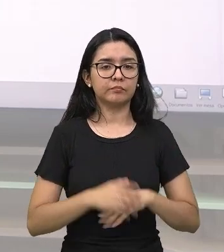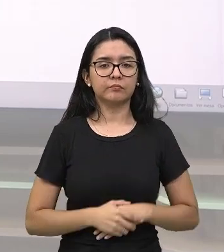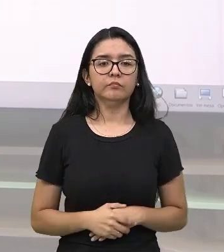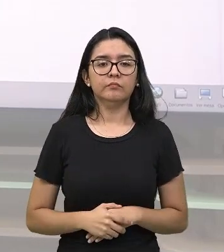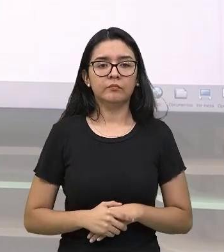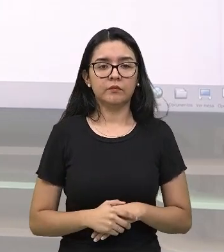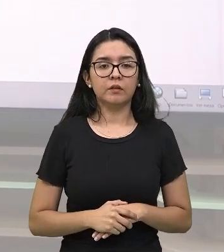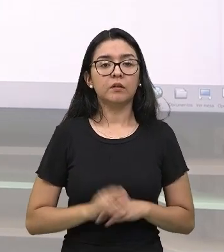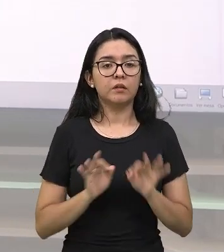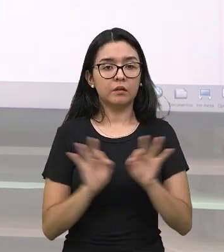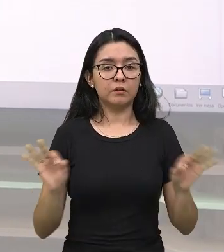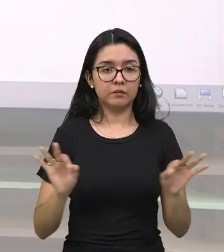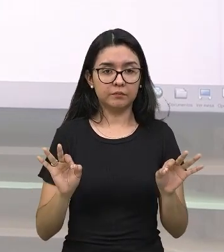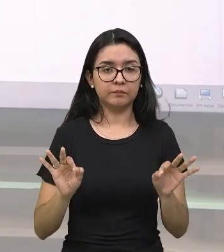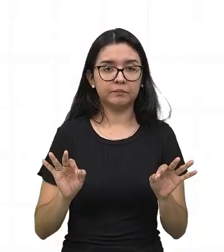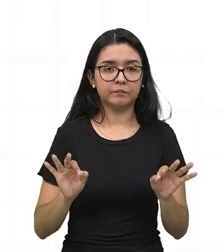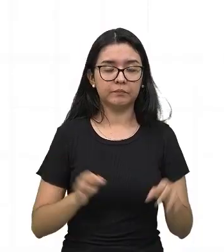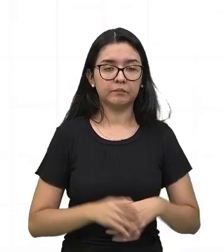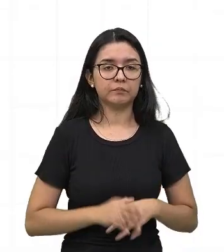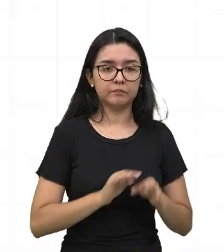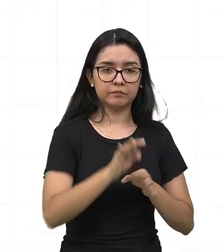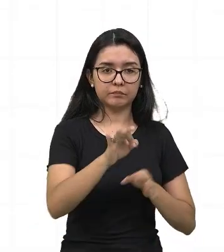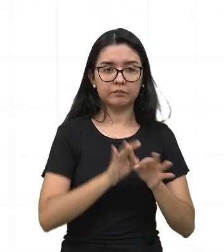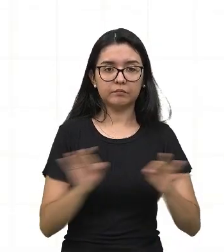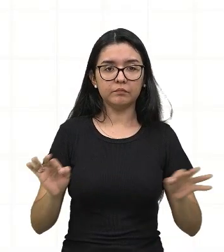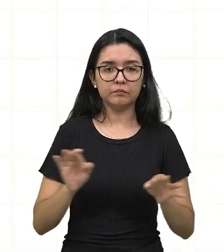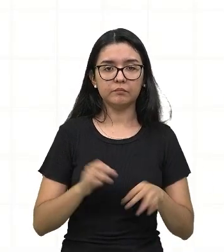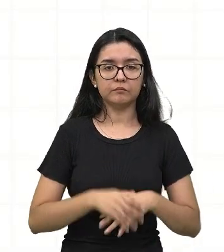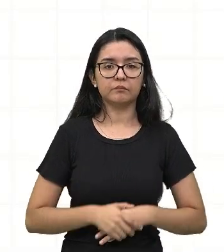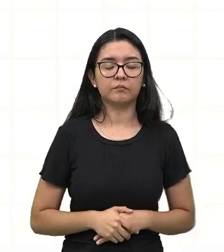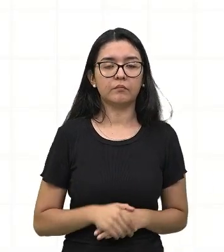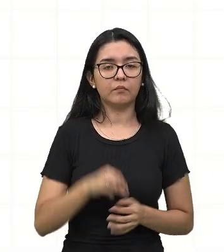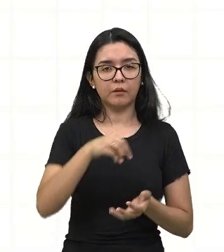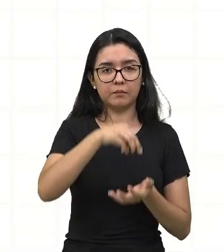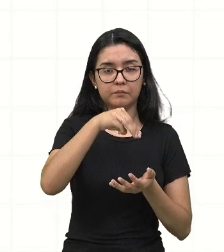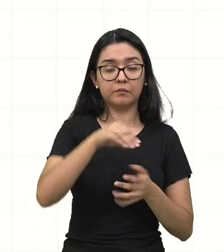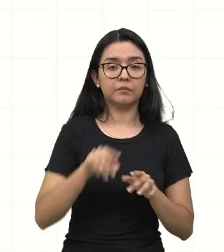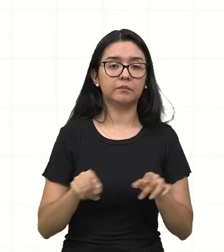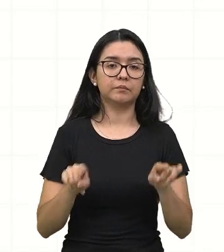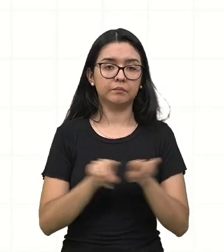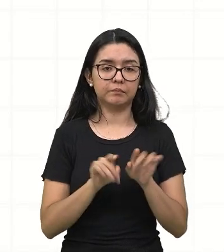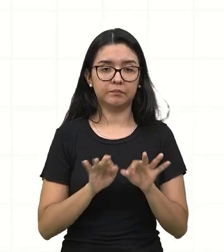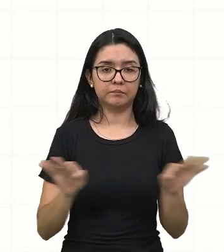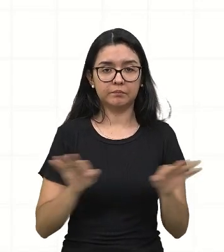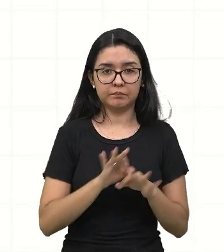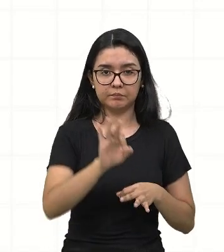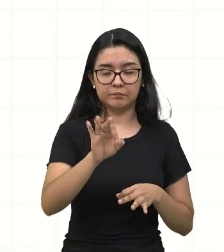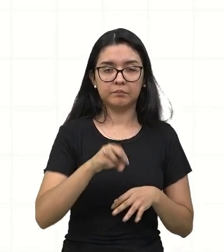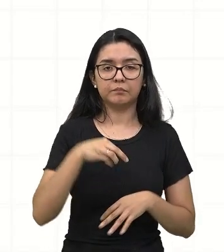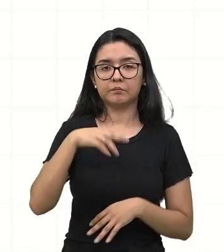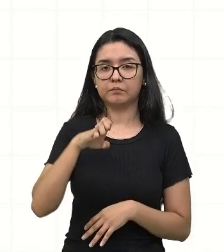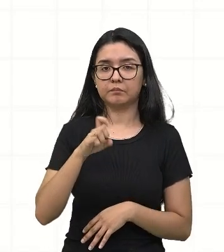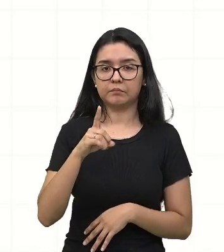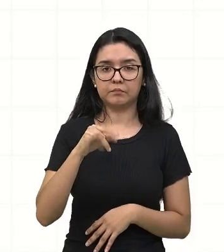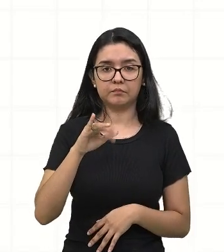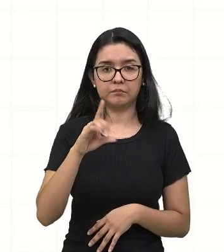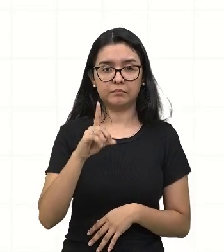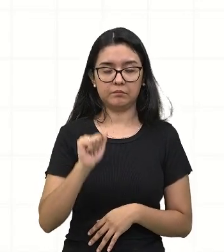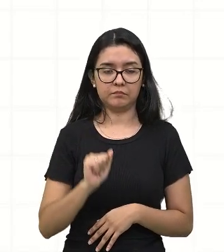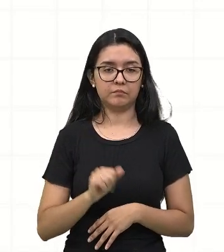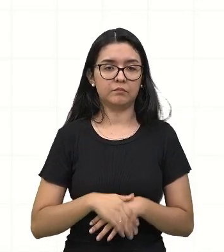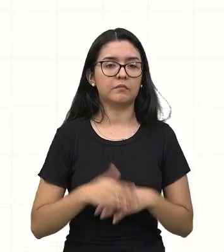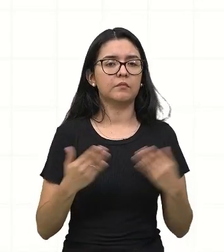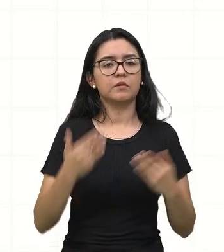é sobre medida de comprimento. Falando aqui, né, das medidas de comprimento, já sabemos que